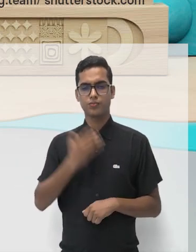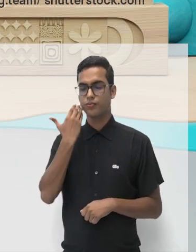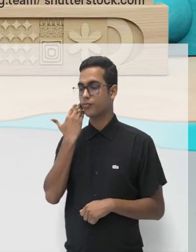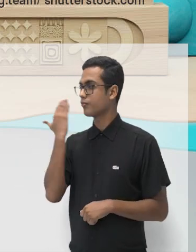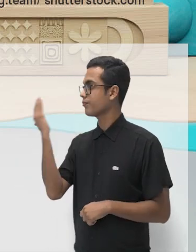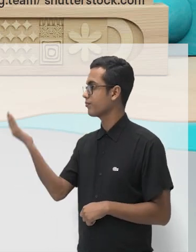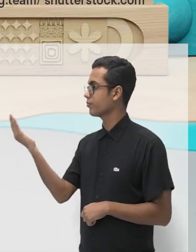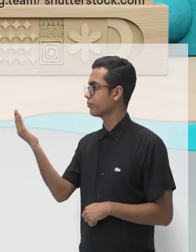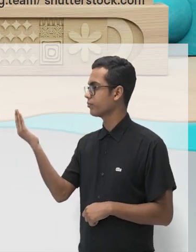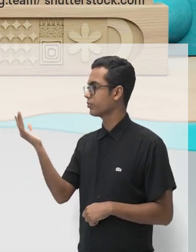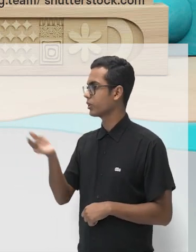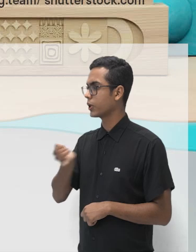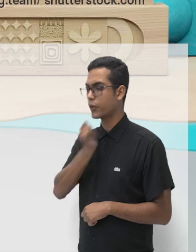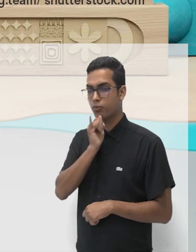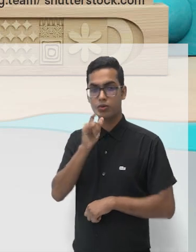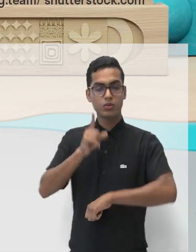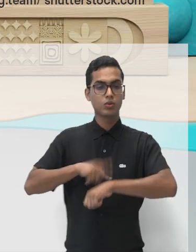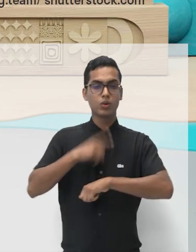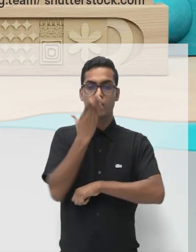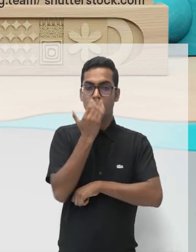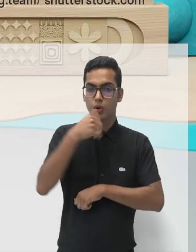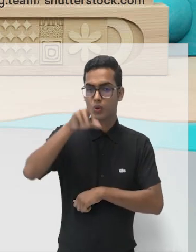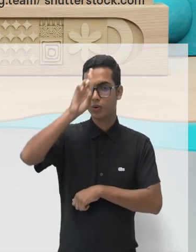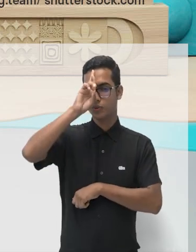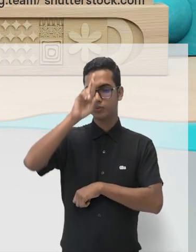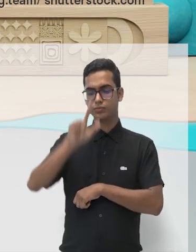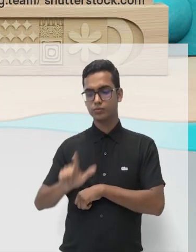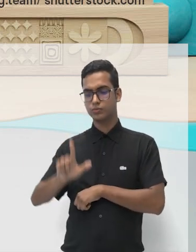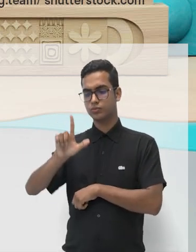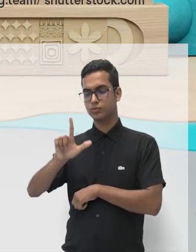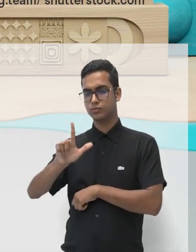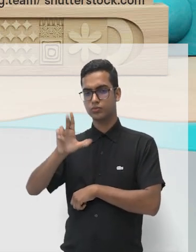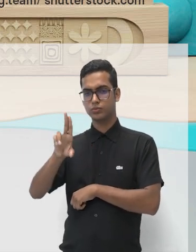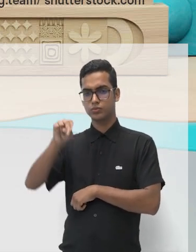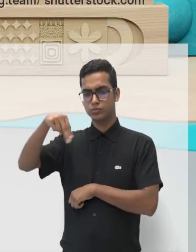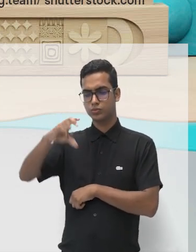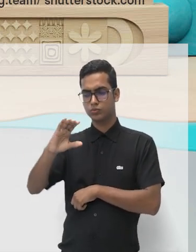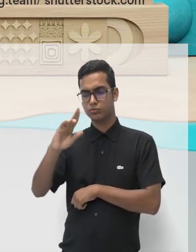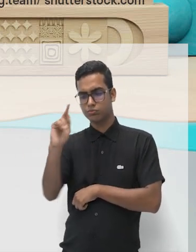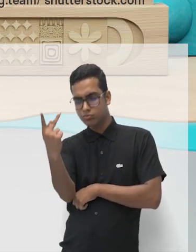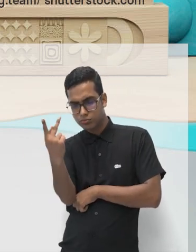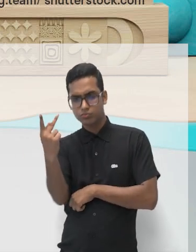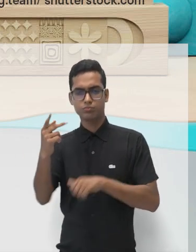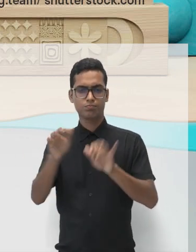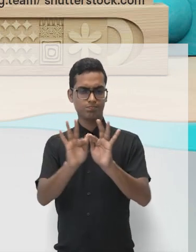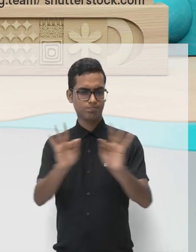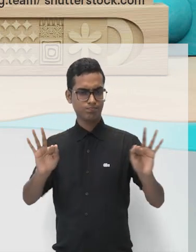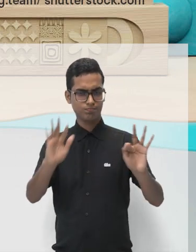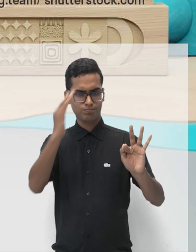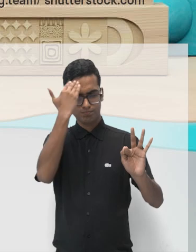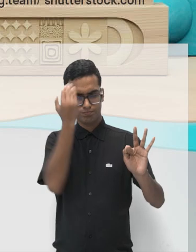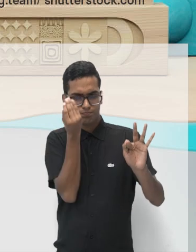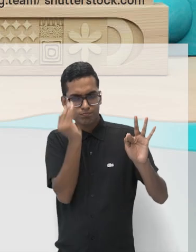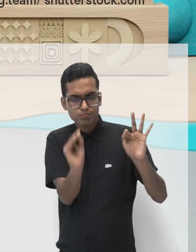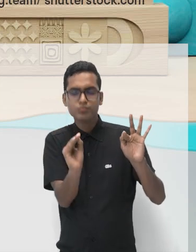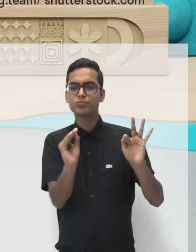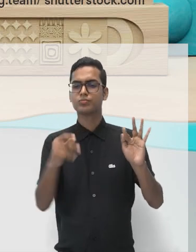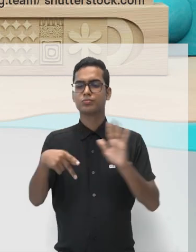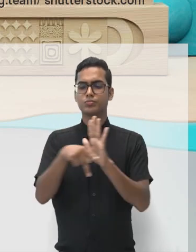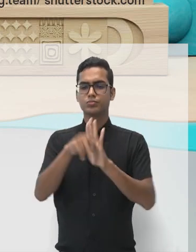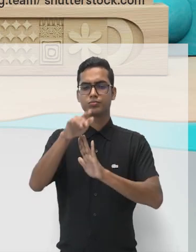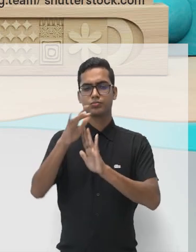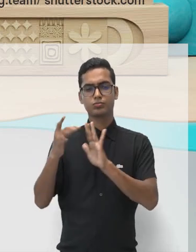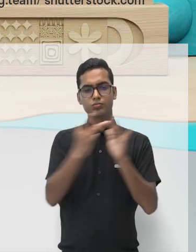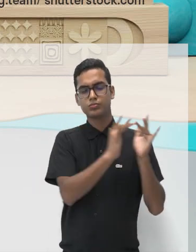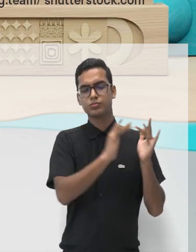que eu almoço. Esse have e o lunch se torna uma expressão, digamos assim, tá bom? Então, I have